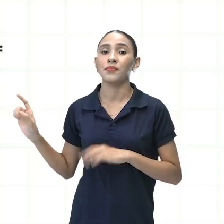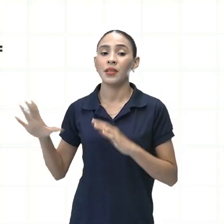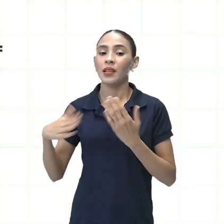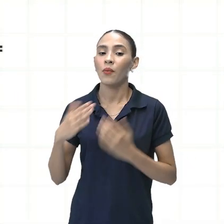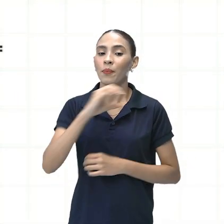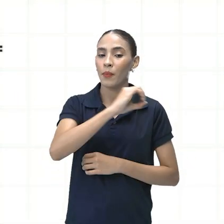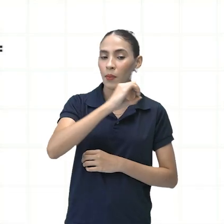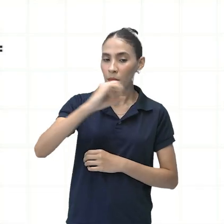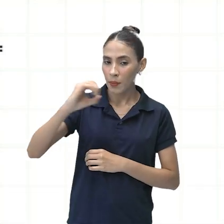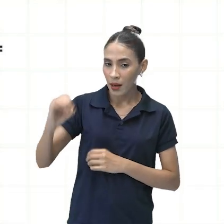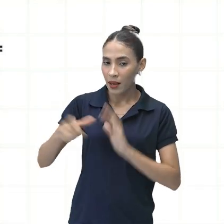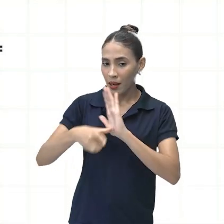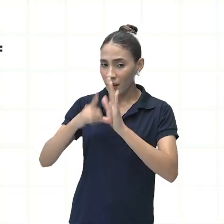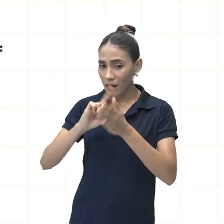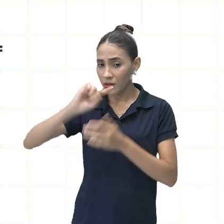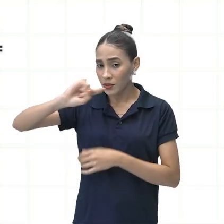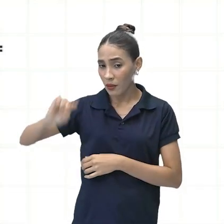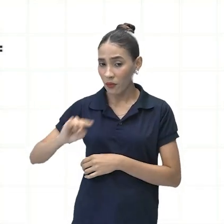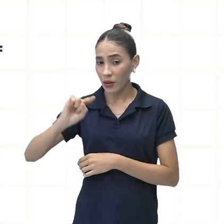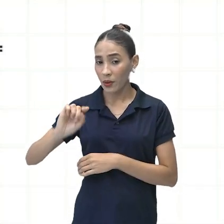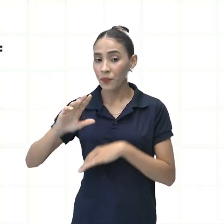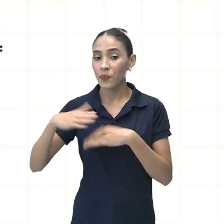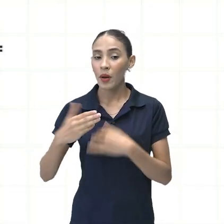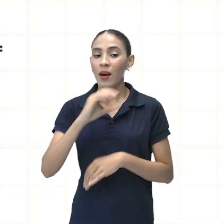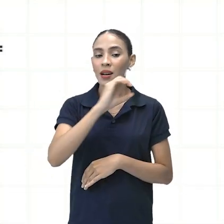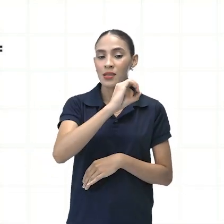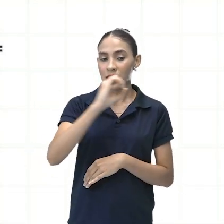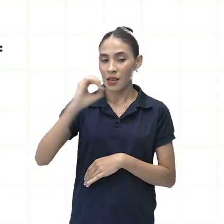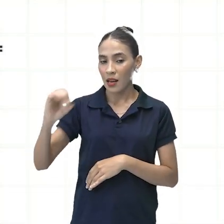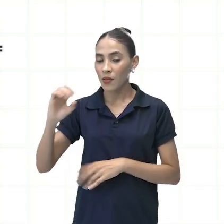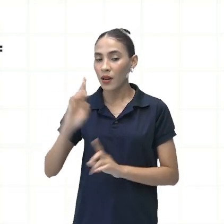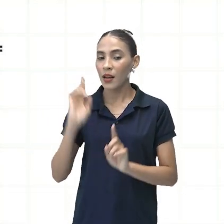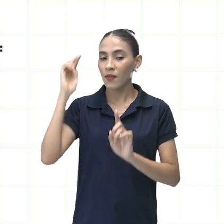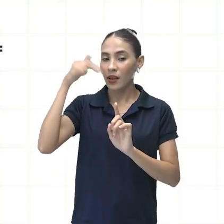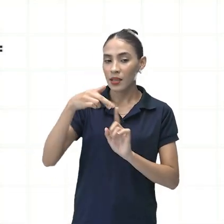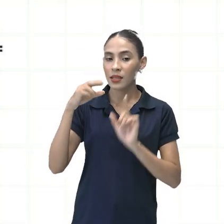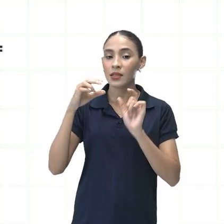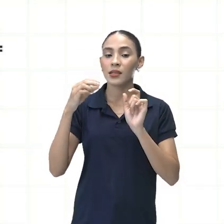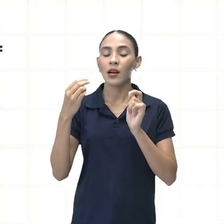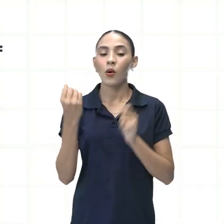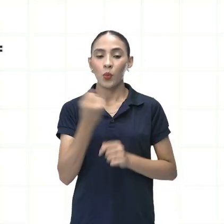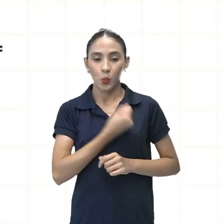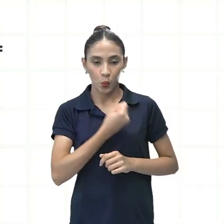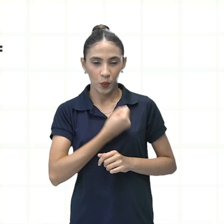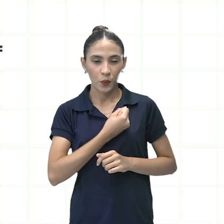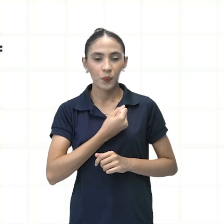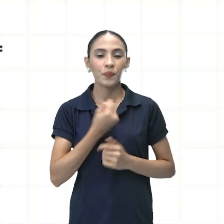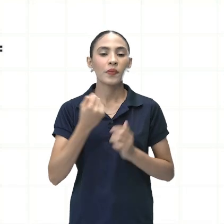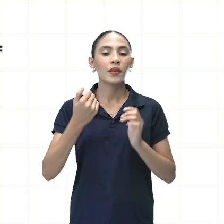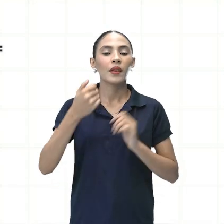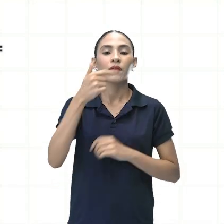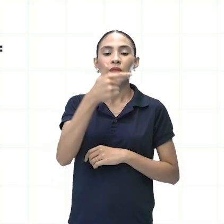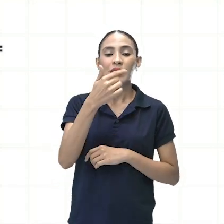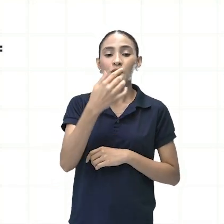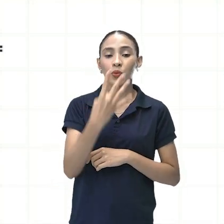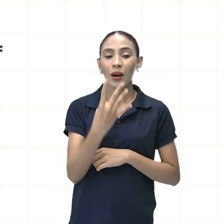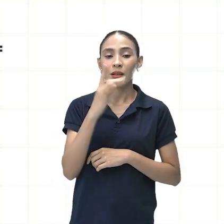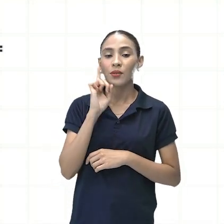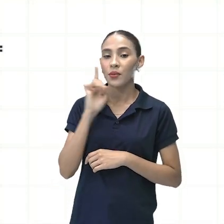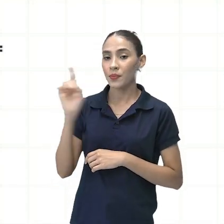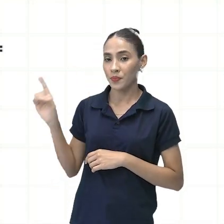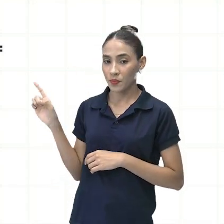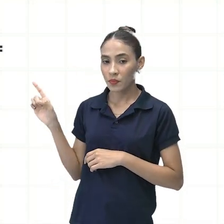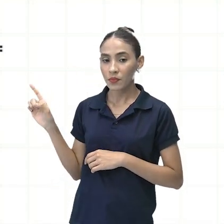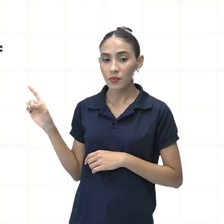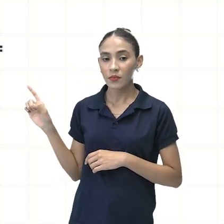todos esses zeros antes da vírgula? Esses zeros correspondem ao número 24, que está representado aqui no nosso